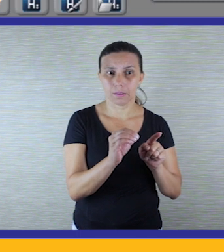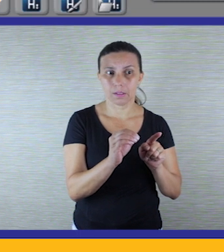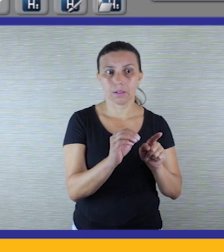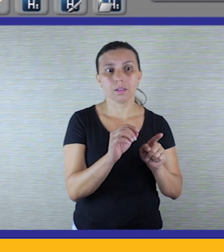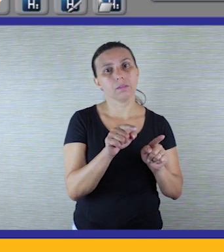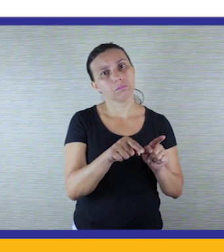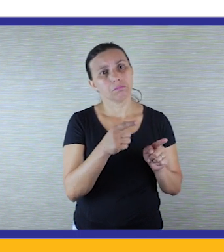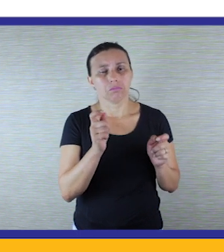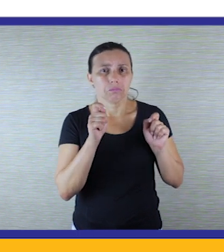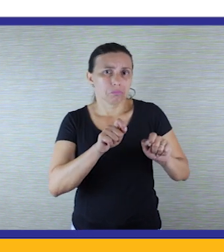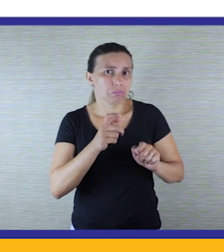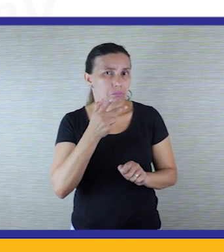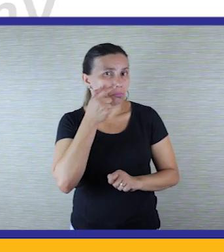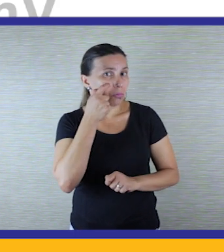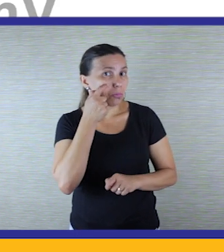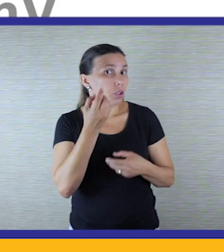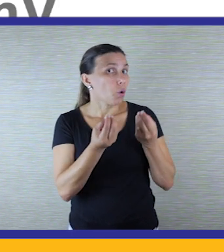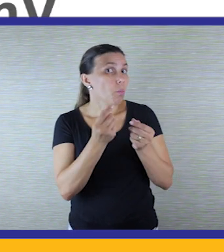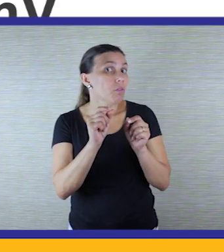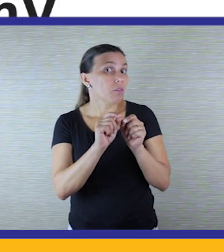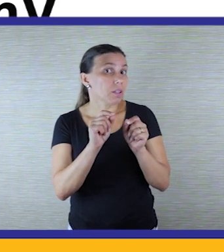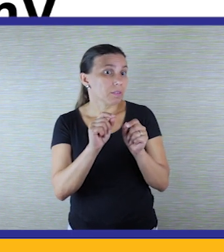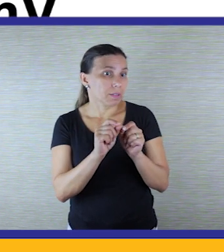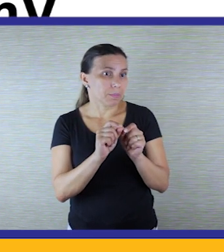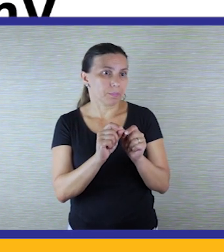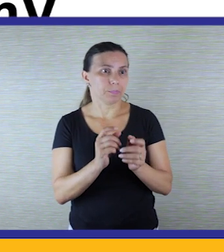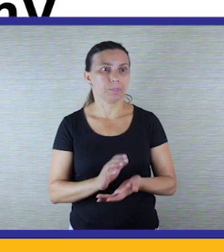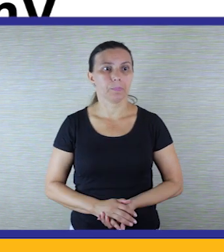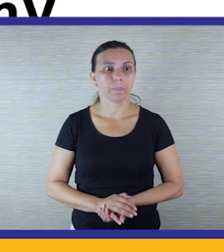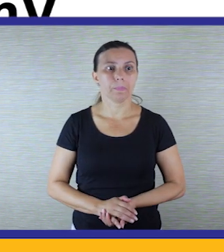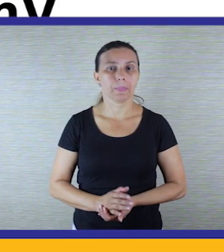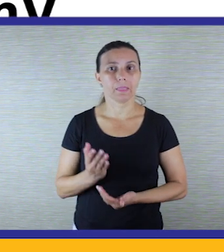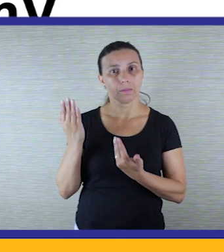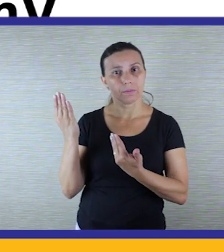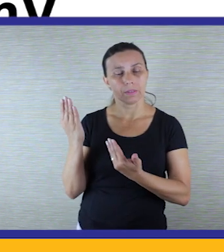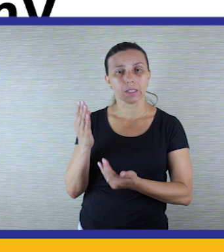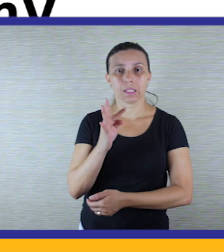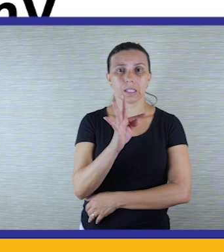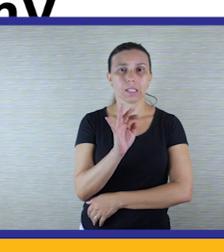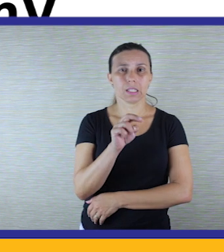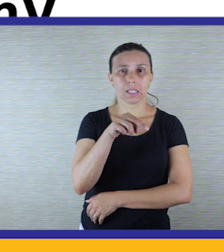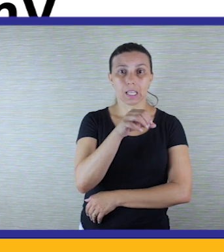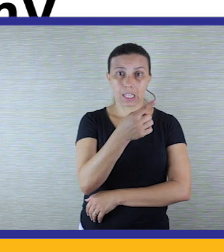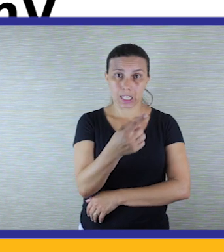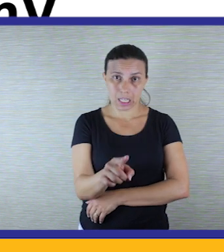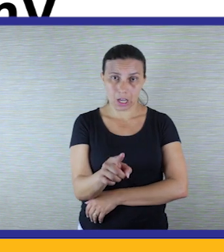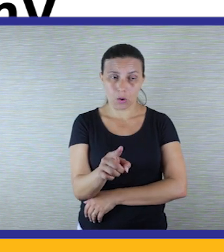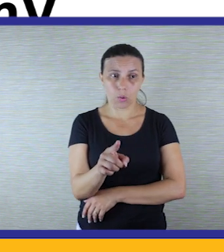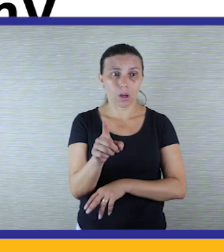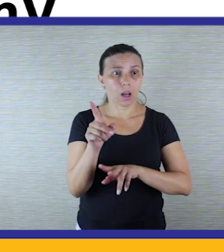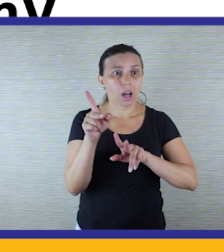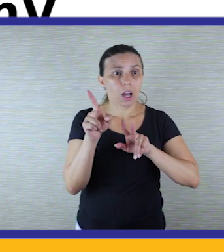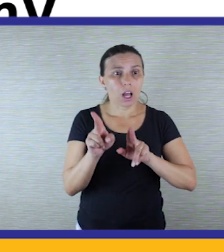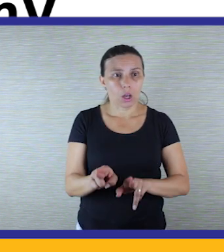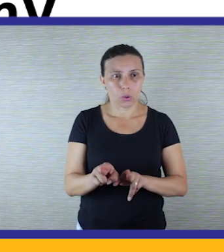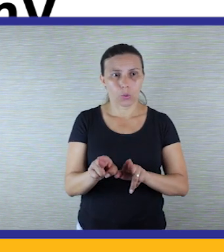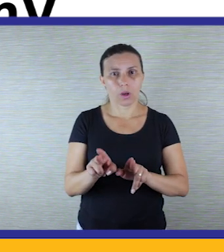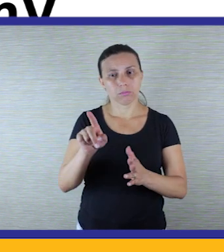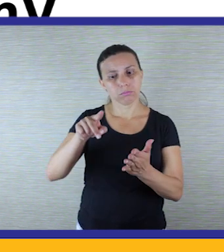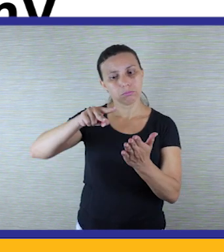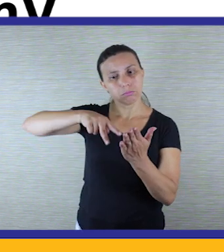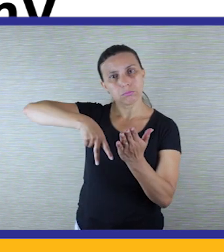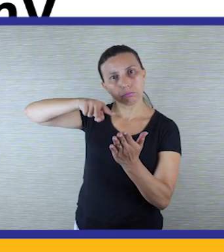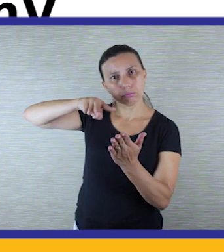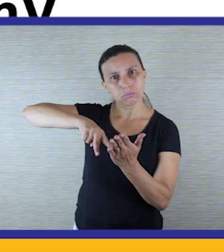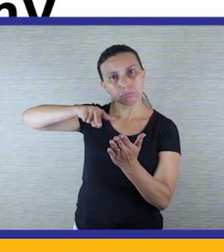a temperatura. Tensão em Analog 0 é igual ao valor lido em Analog